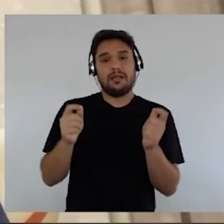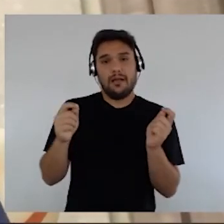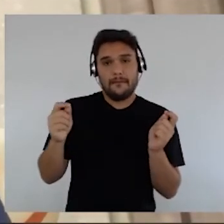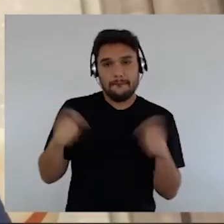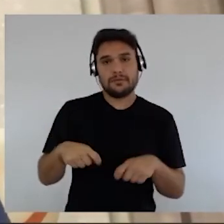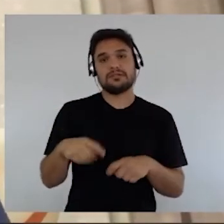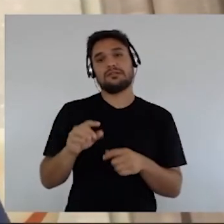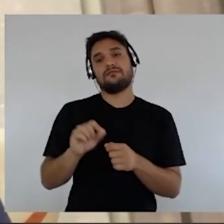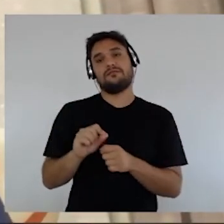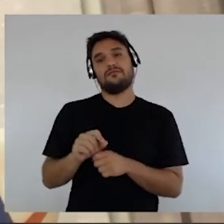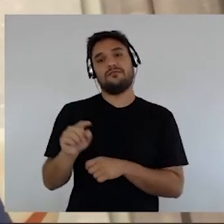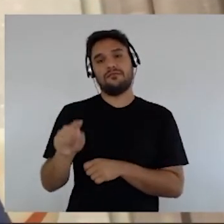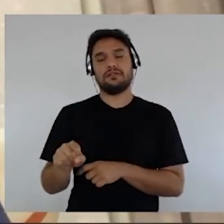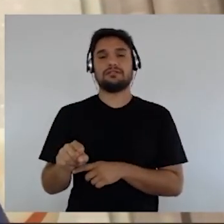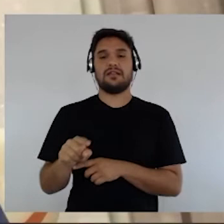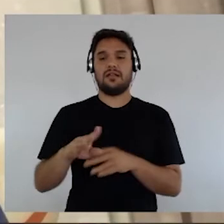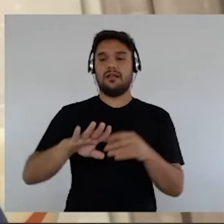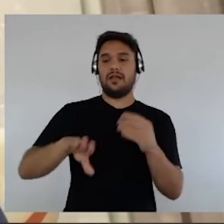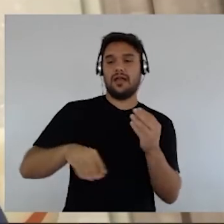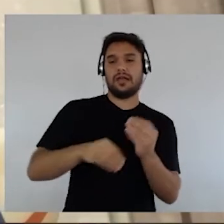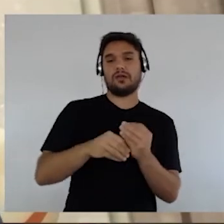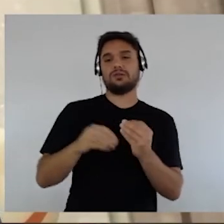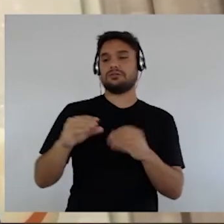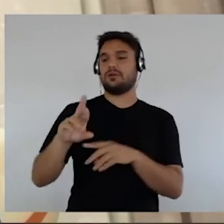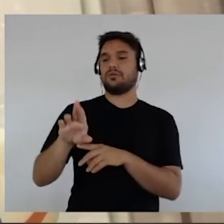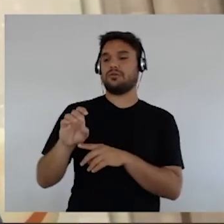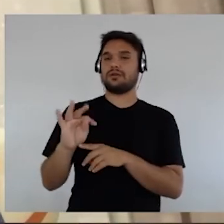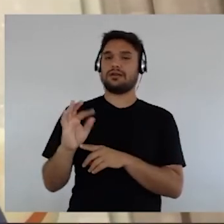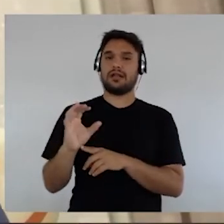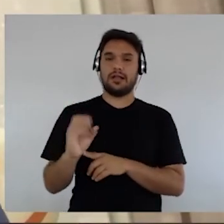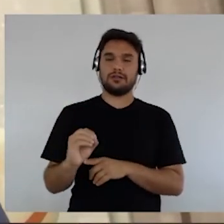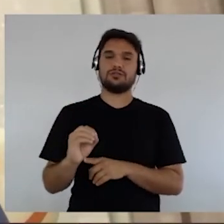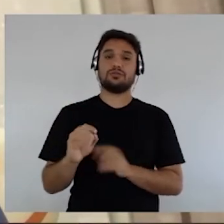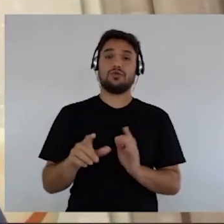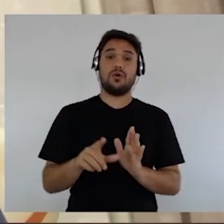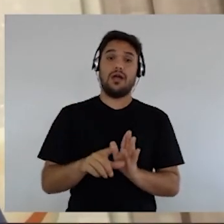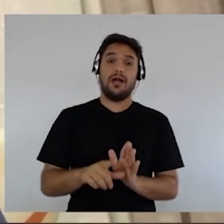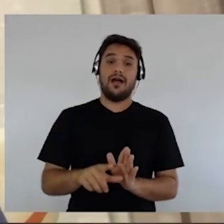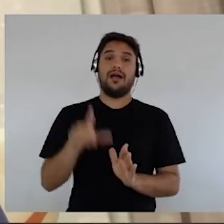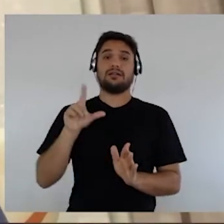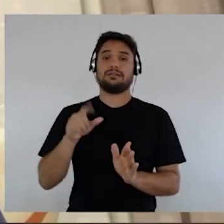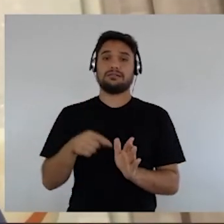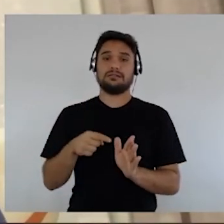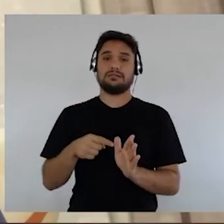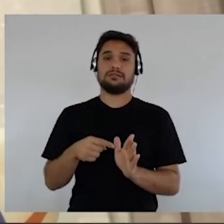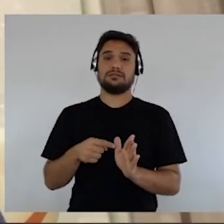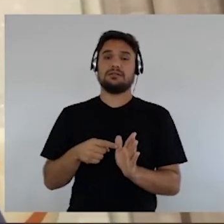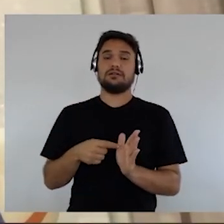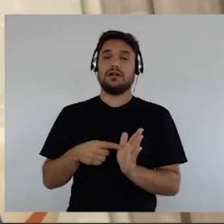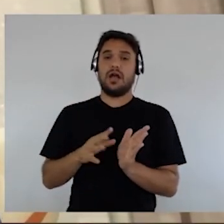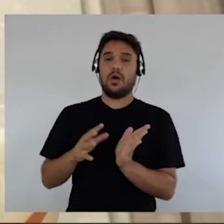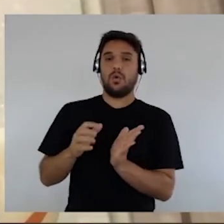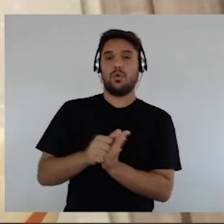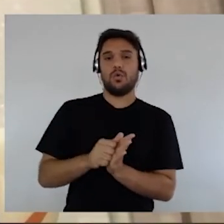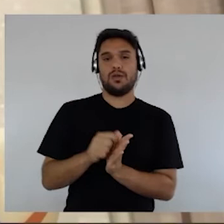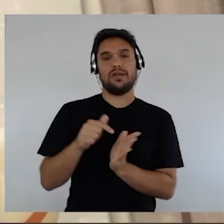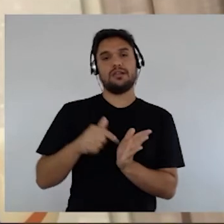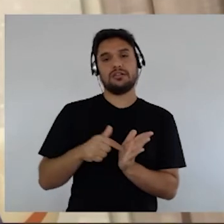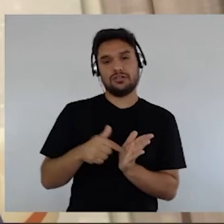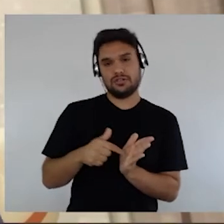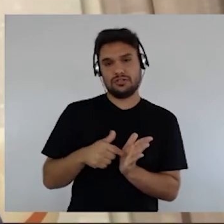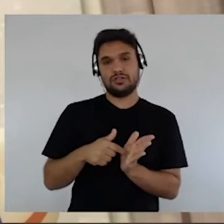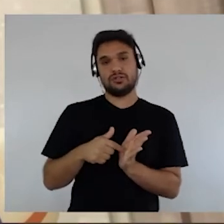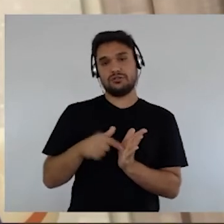possível fazer a inclusão desses créditos antecedentes ao registro